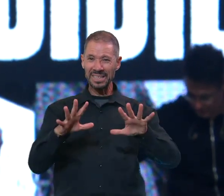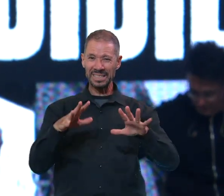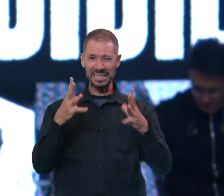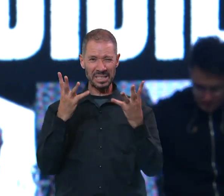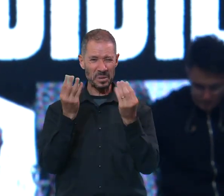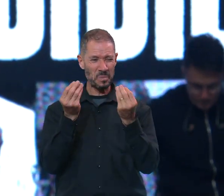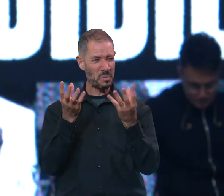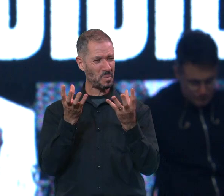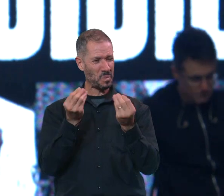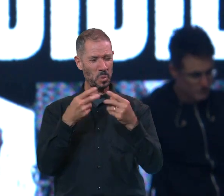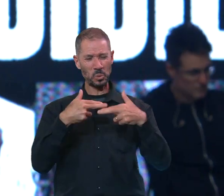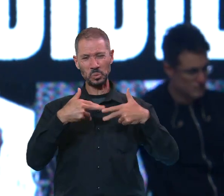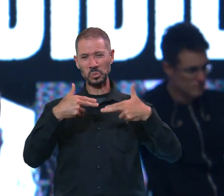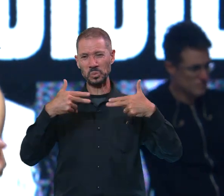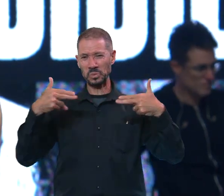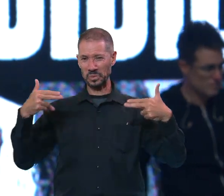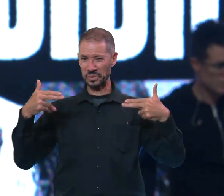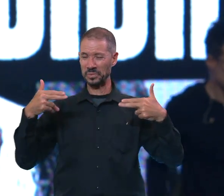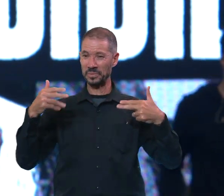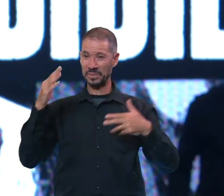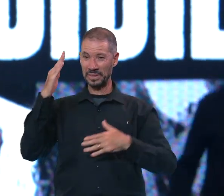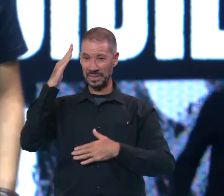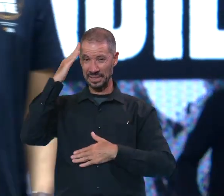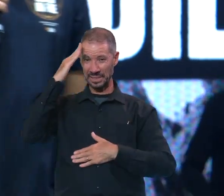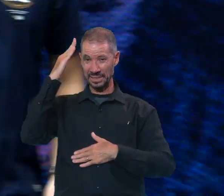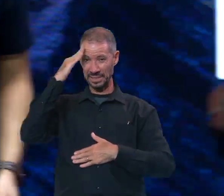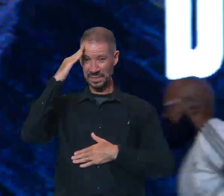muita coisa. E sabe,